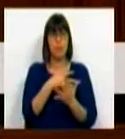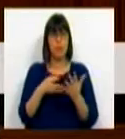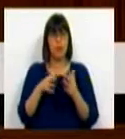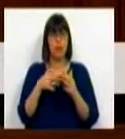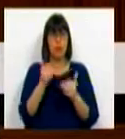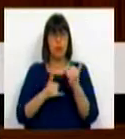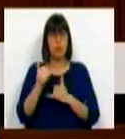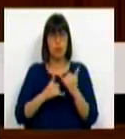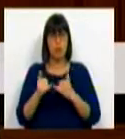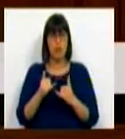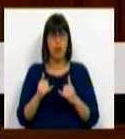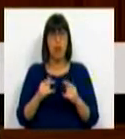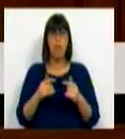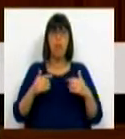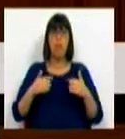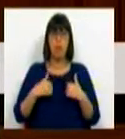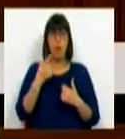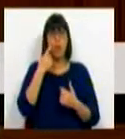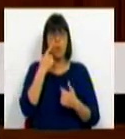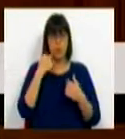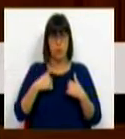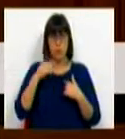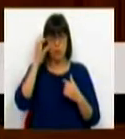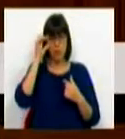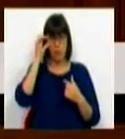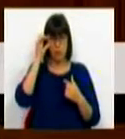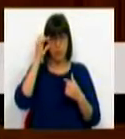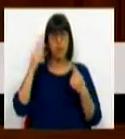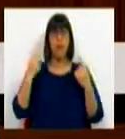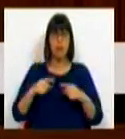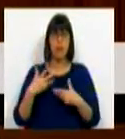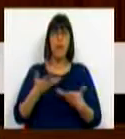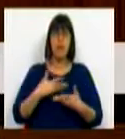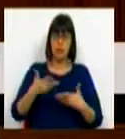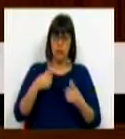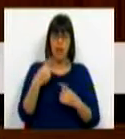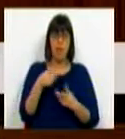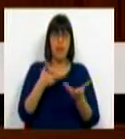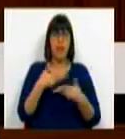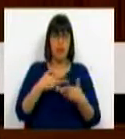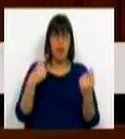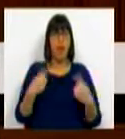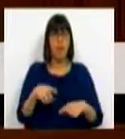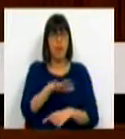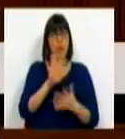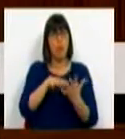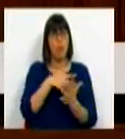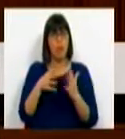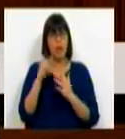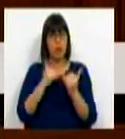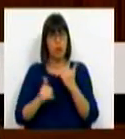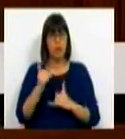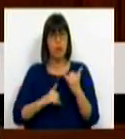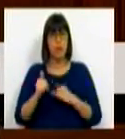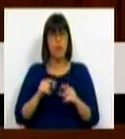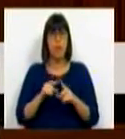O plano de reestruturação, portanto, nós tivemos conhecimento que de facto havia interações nesse contexto. O plano de